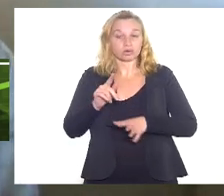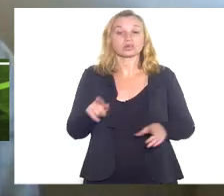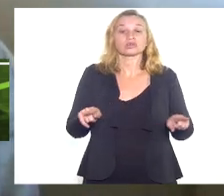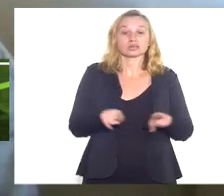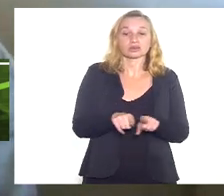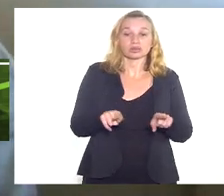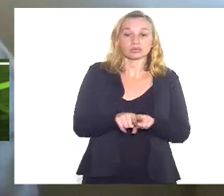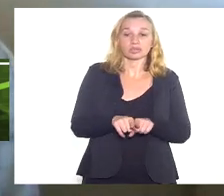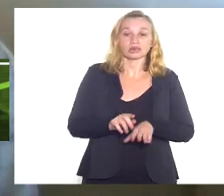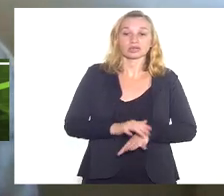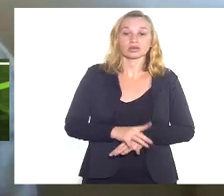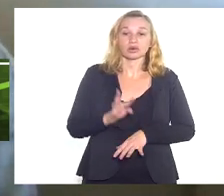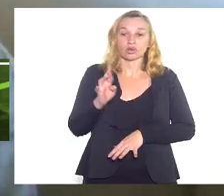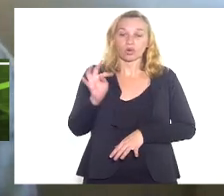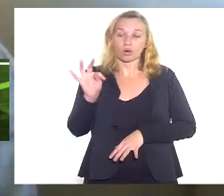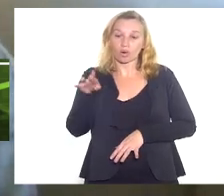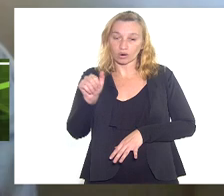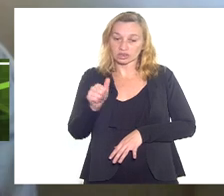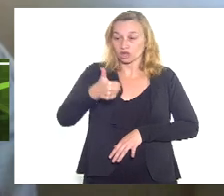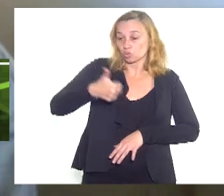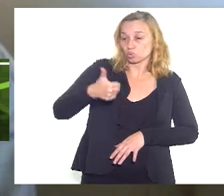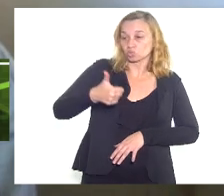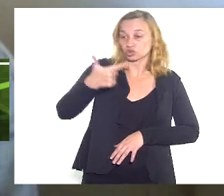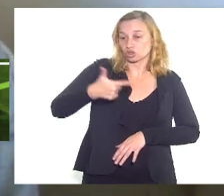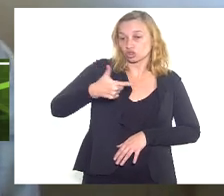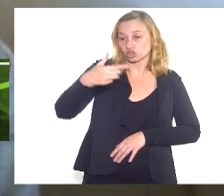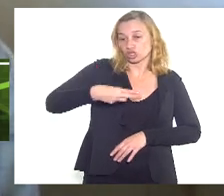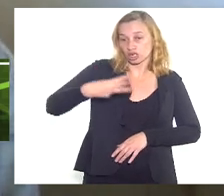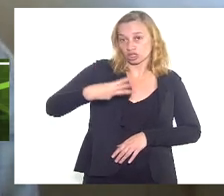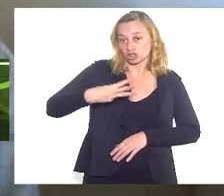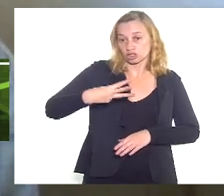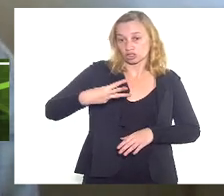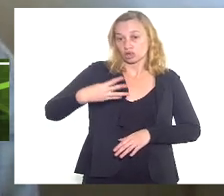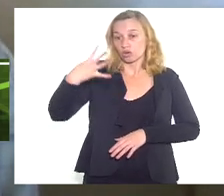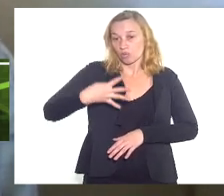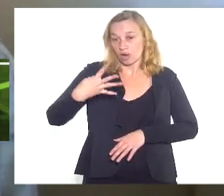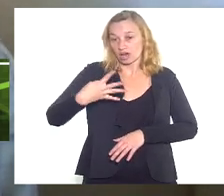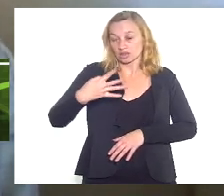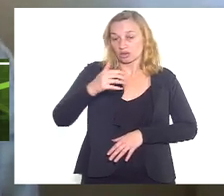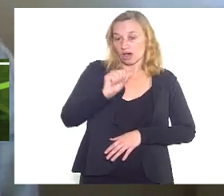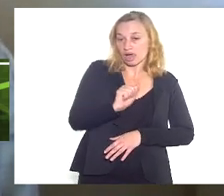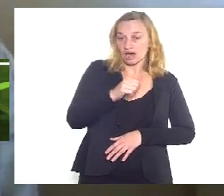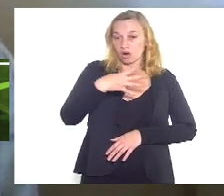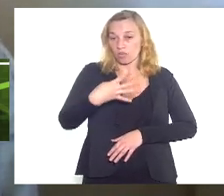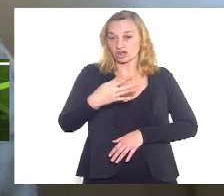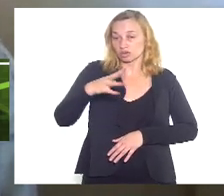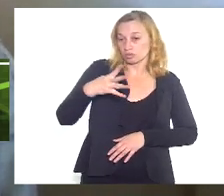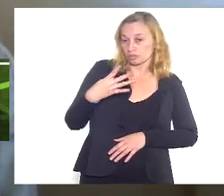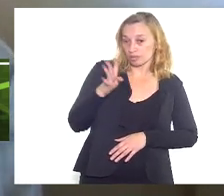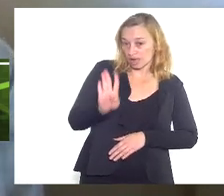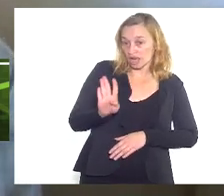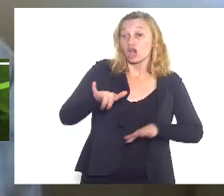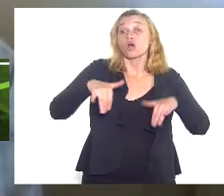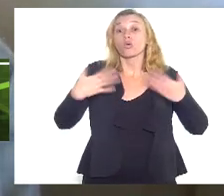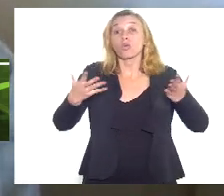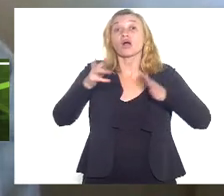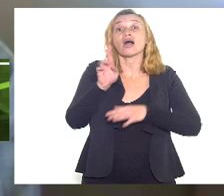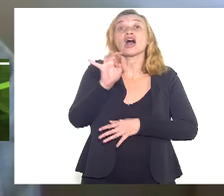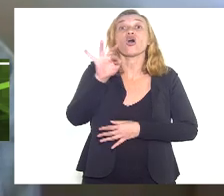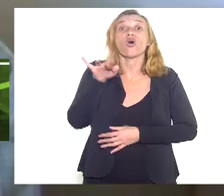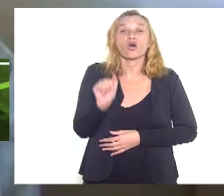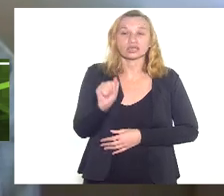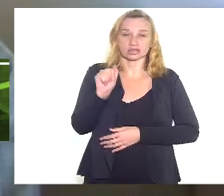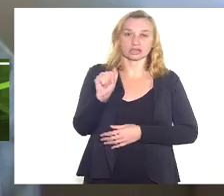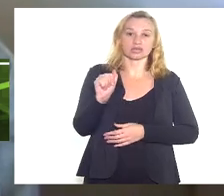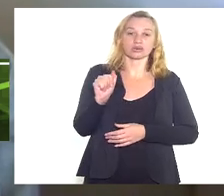e que rota, se a rota 1, 2, 3, ou 4, 4A, 4B, em que rota esse